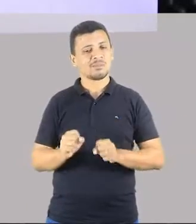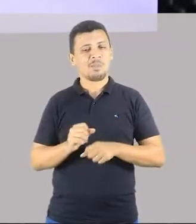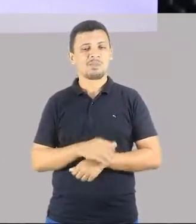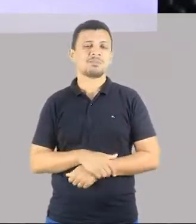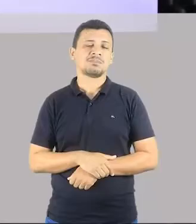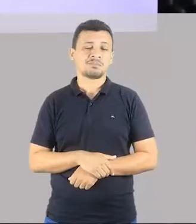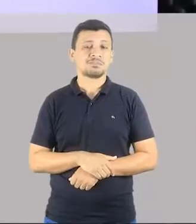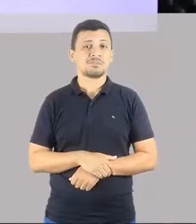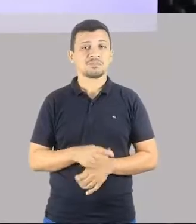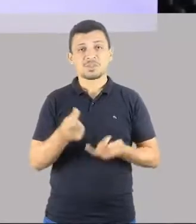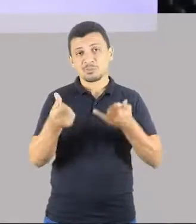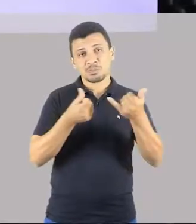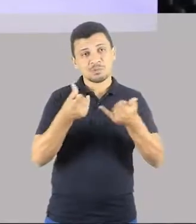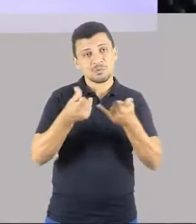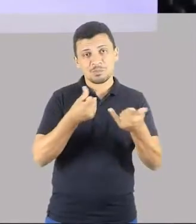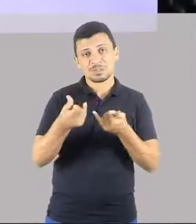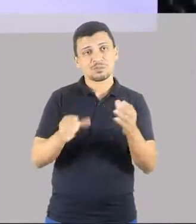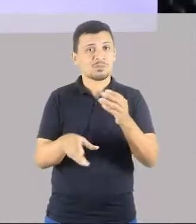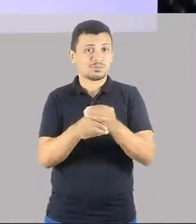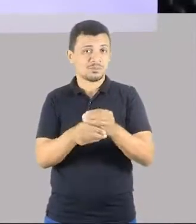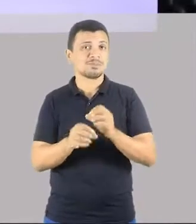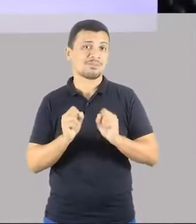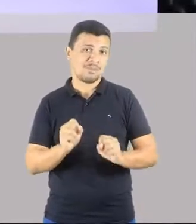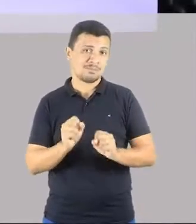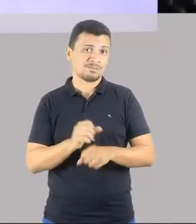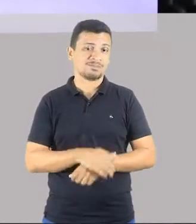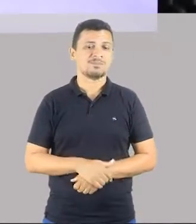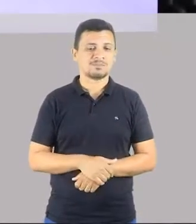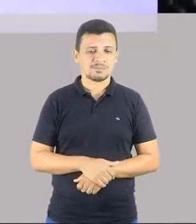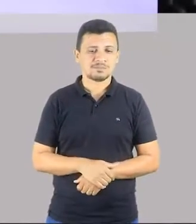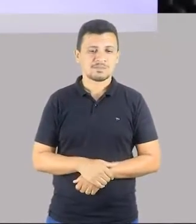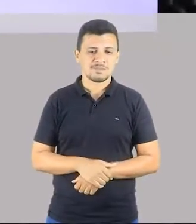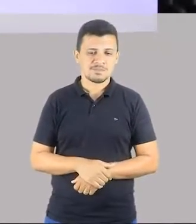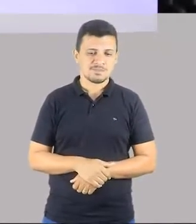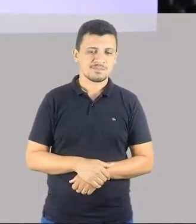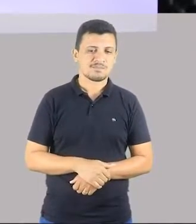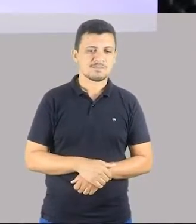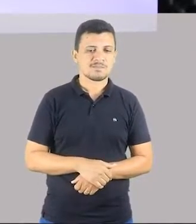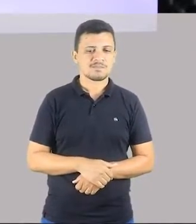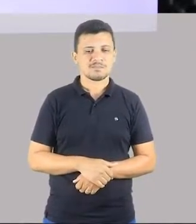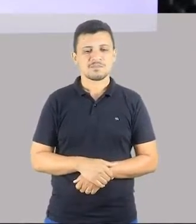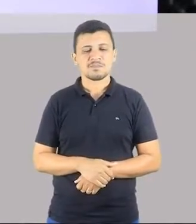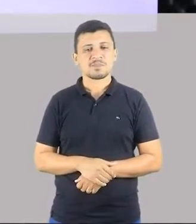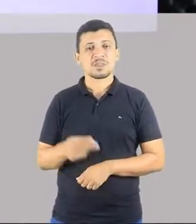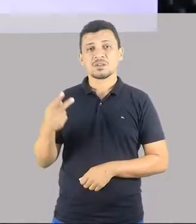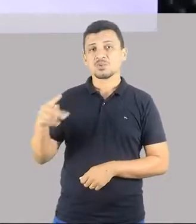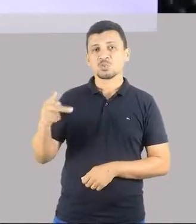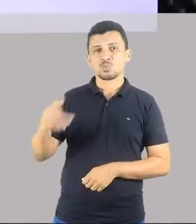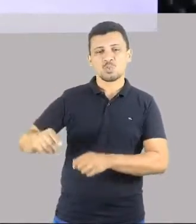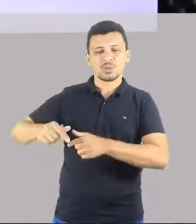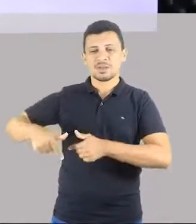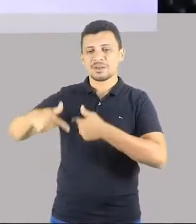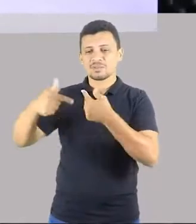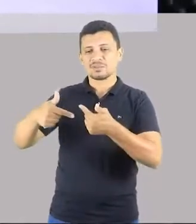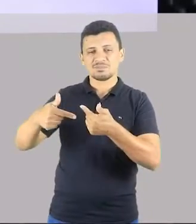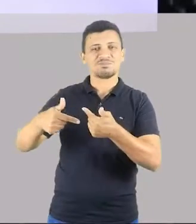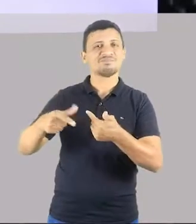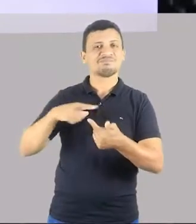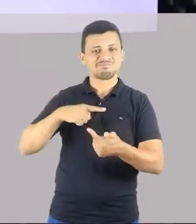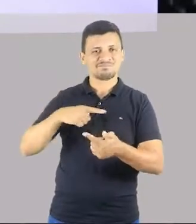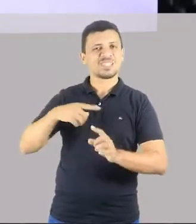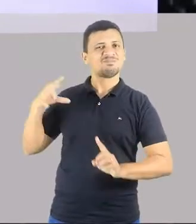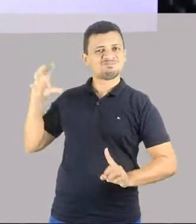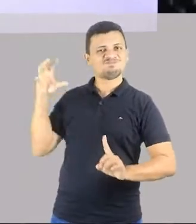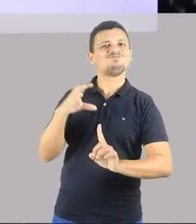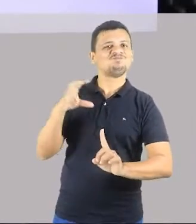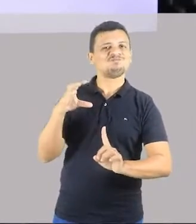como se fosse uma informação complementar. Então, quem até então diria que suas ações fossem causar tamanho